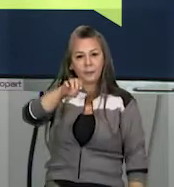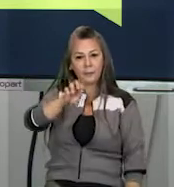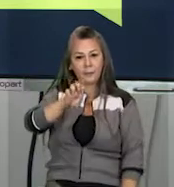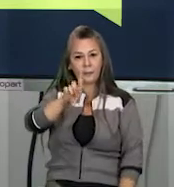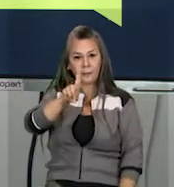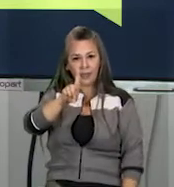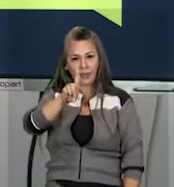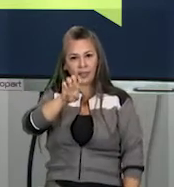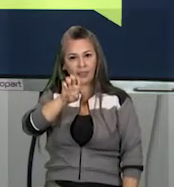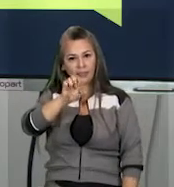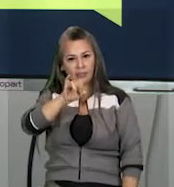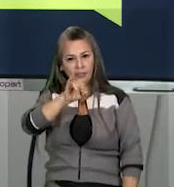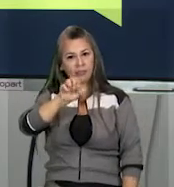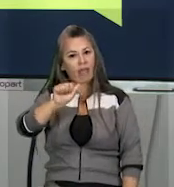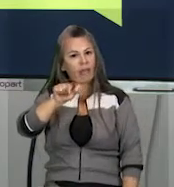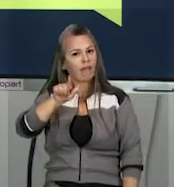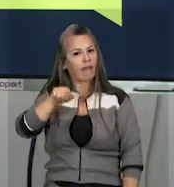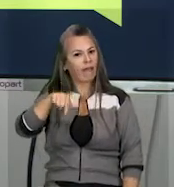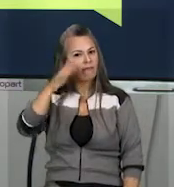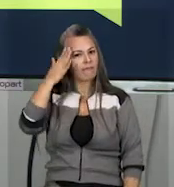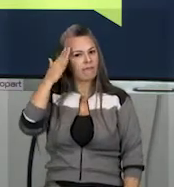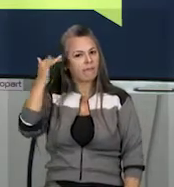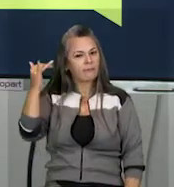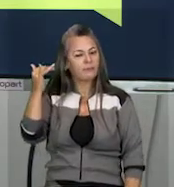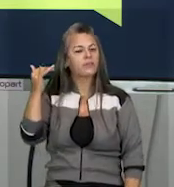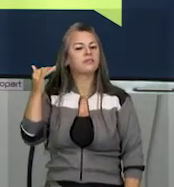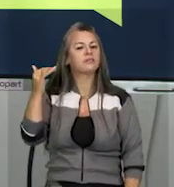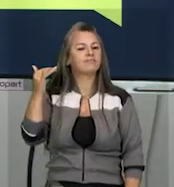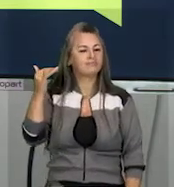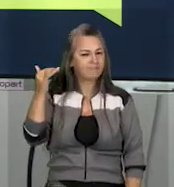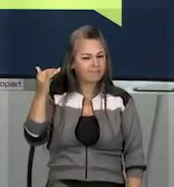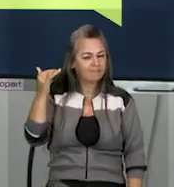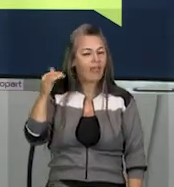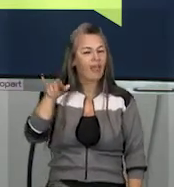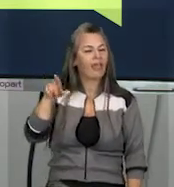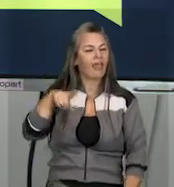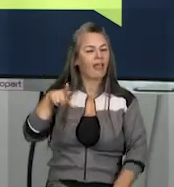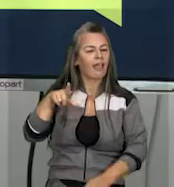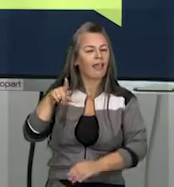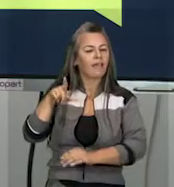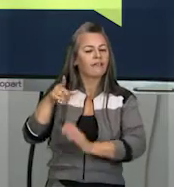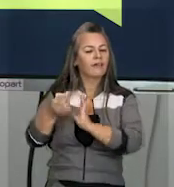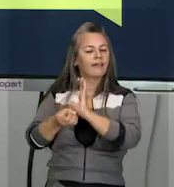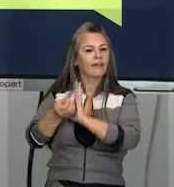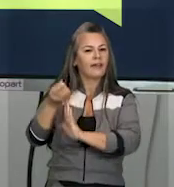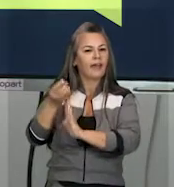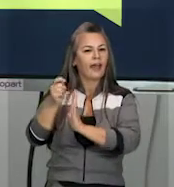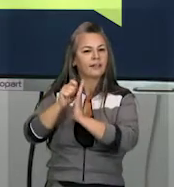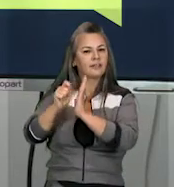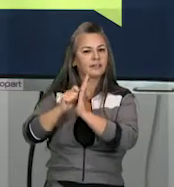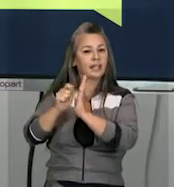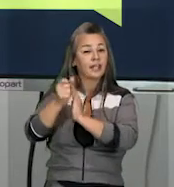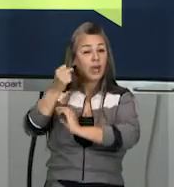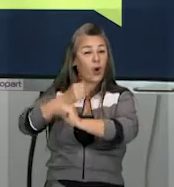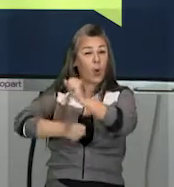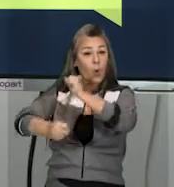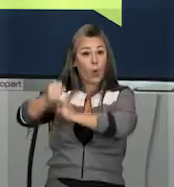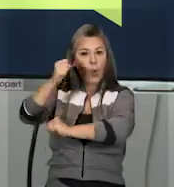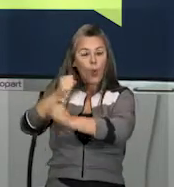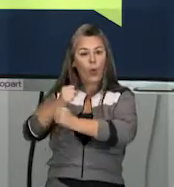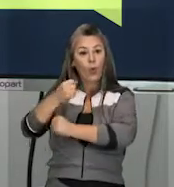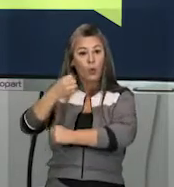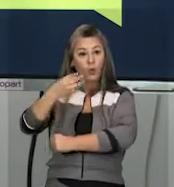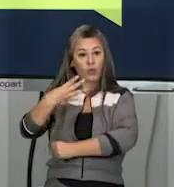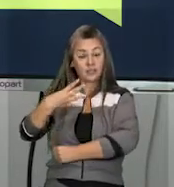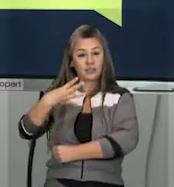teatro muito famoso, de Eurípides. Ela foi escrita 431 anos antes de Cristo. Há quantos séculos